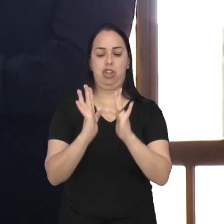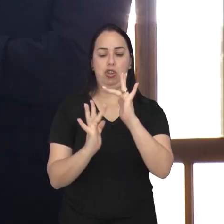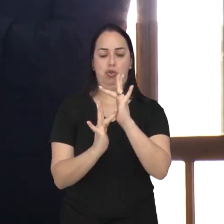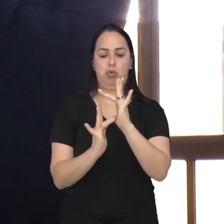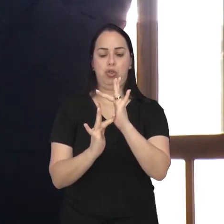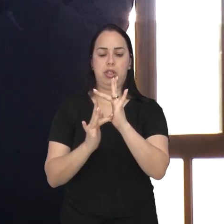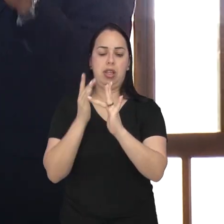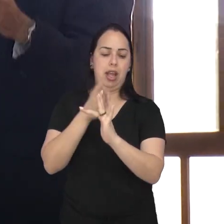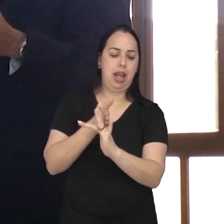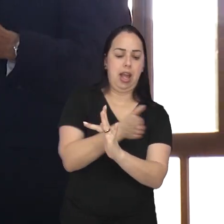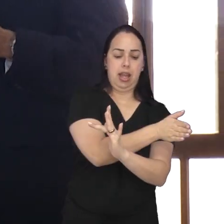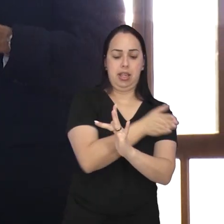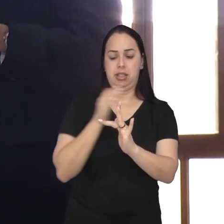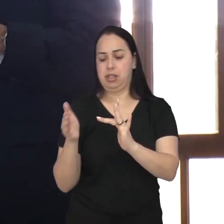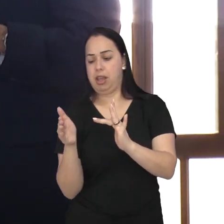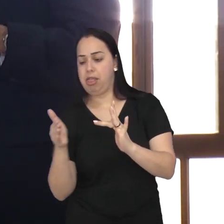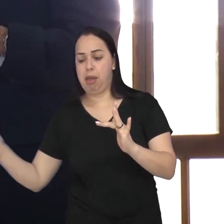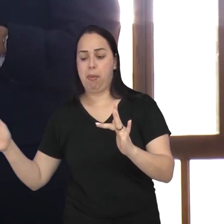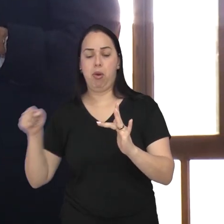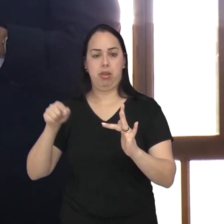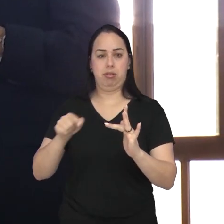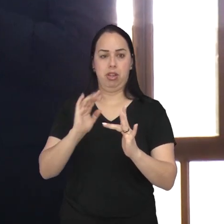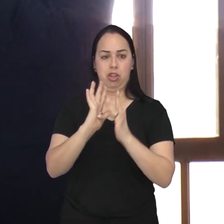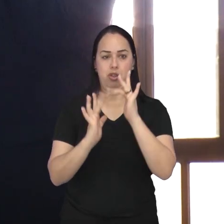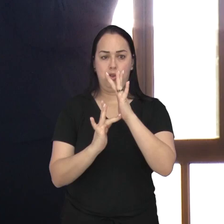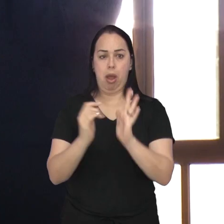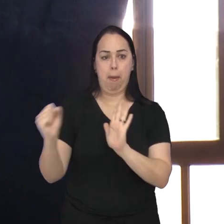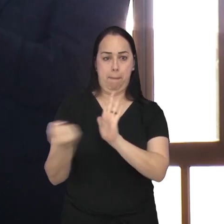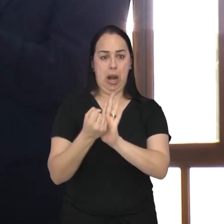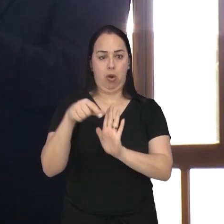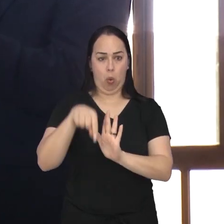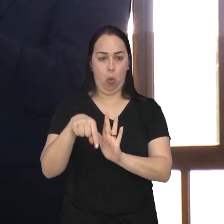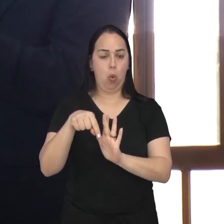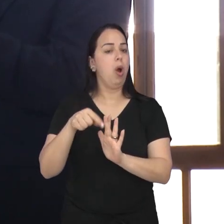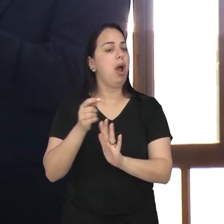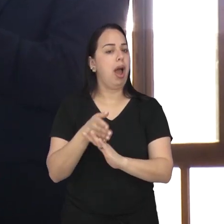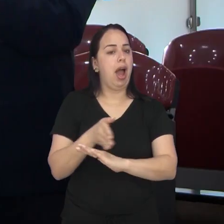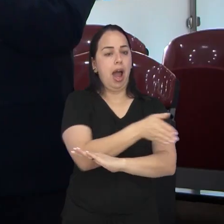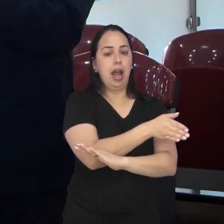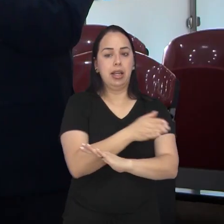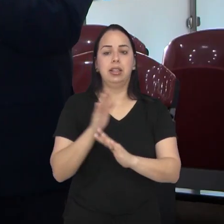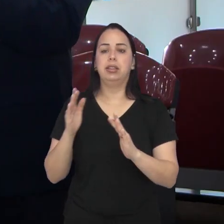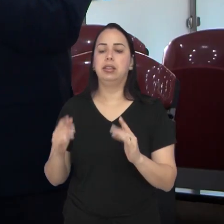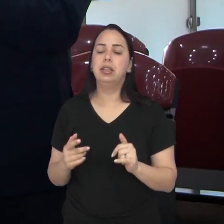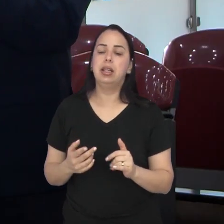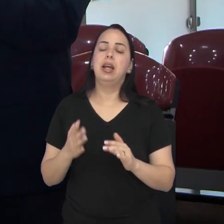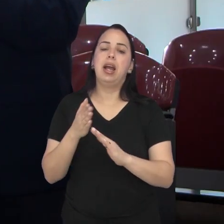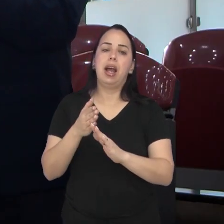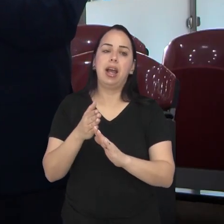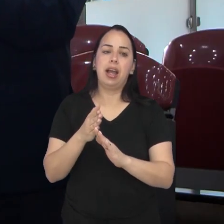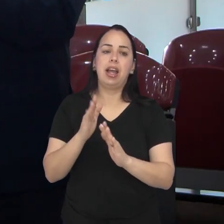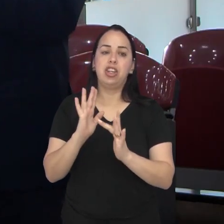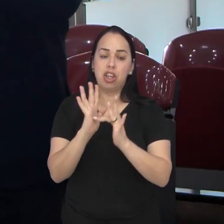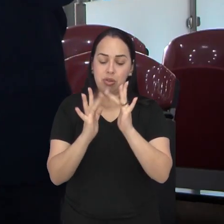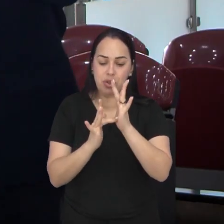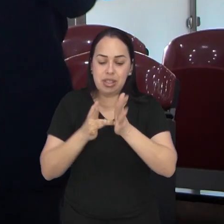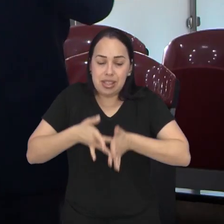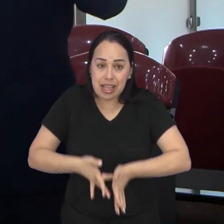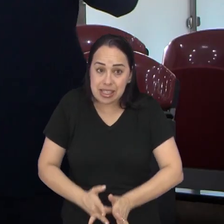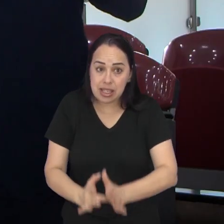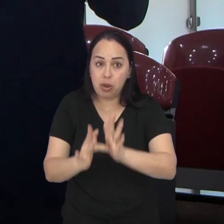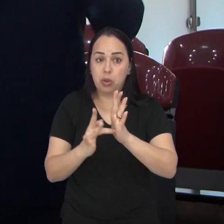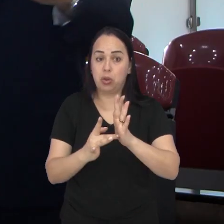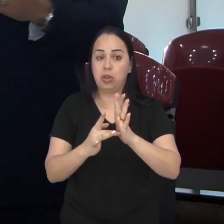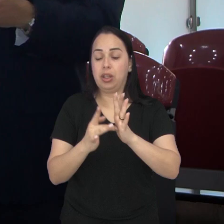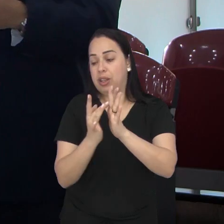história se divide em antes e depois de Cristo, né? Então, o nascimento de Jesus há